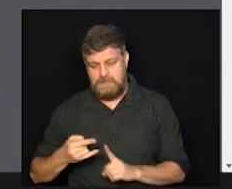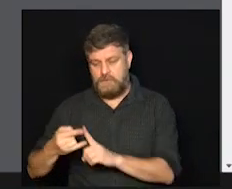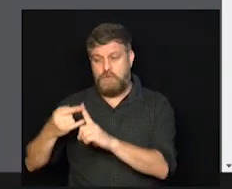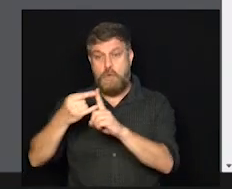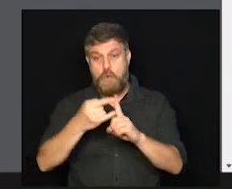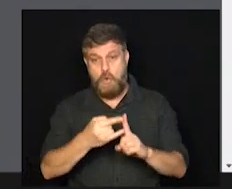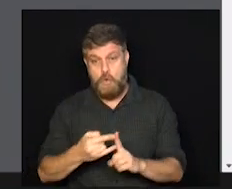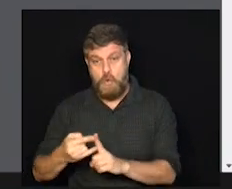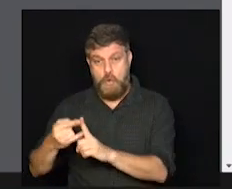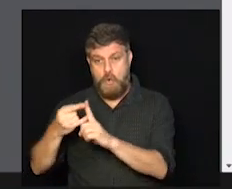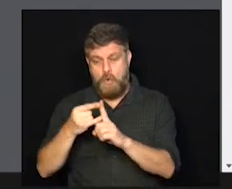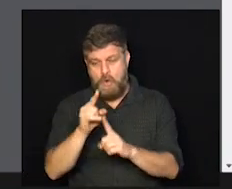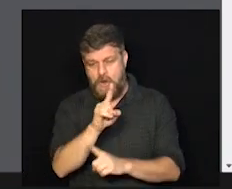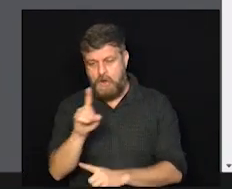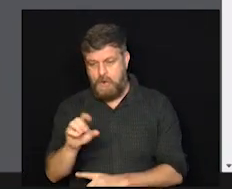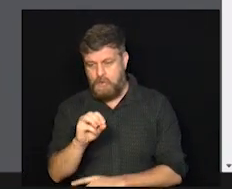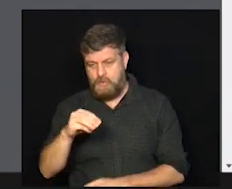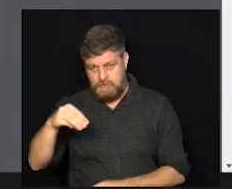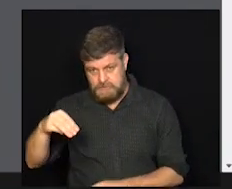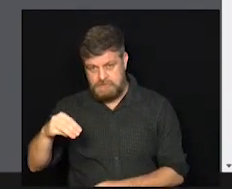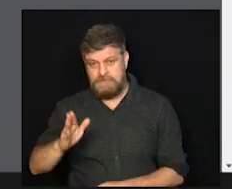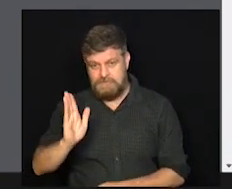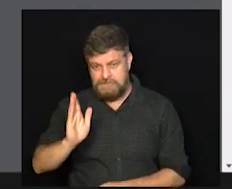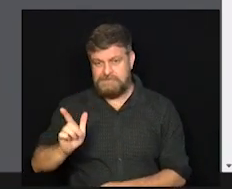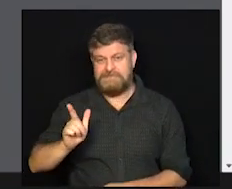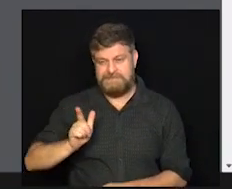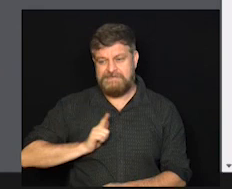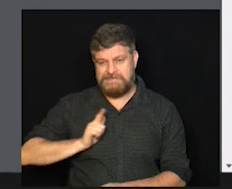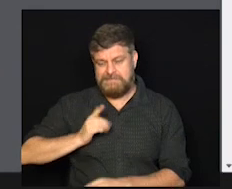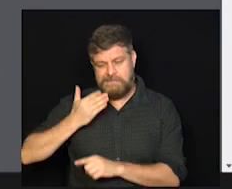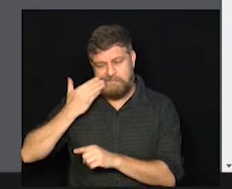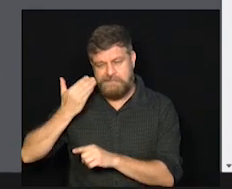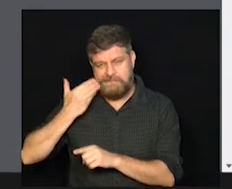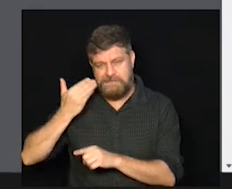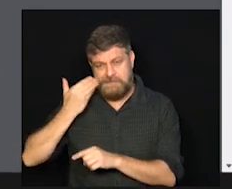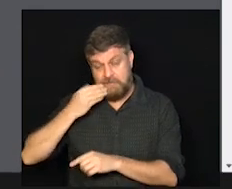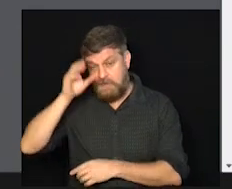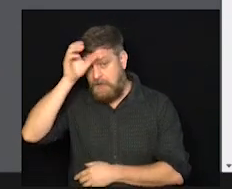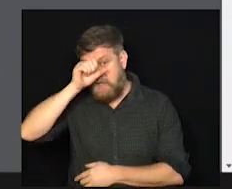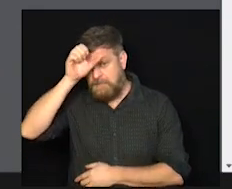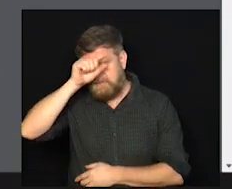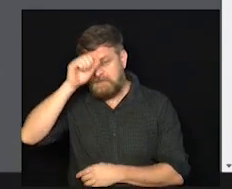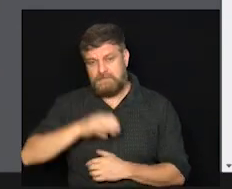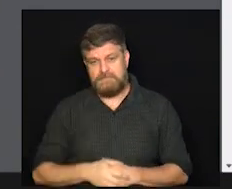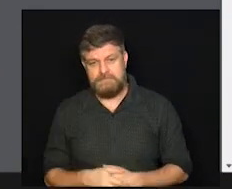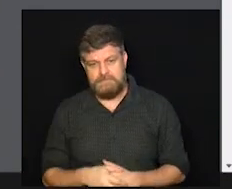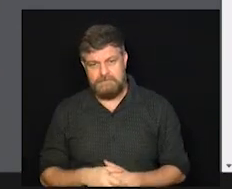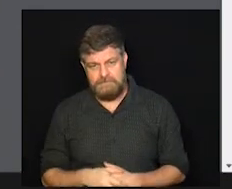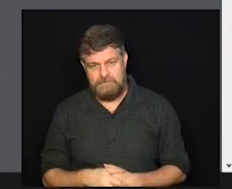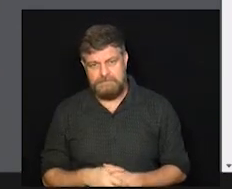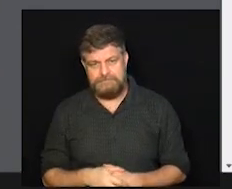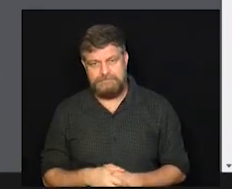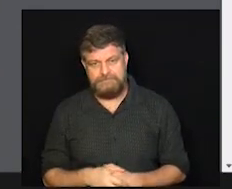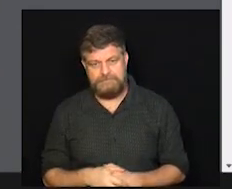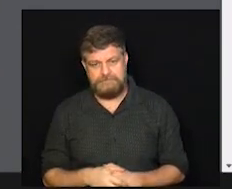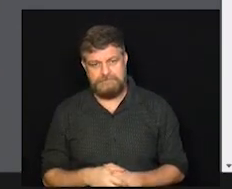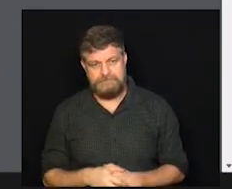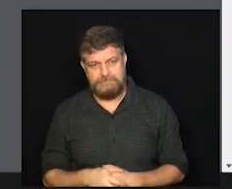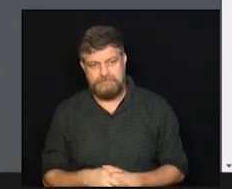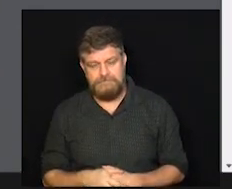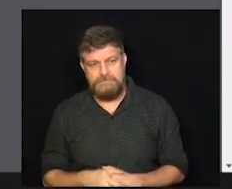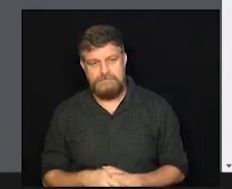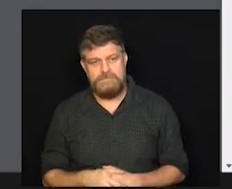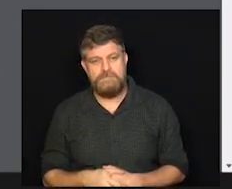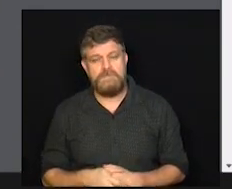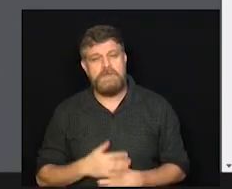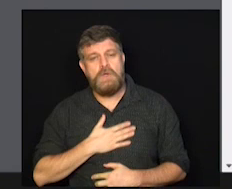está no Zoom, geralmente tem alguém que já está fazendo lá. Agora aqui, à frente vai ser a primeira vez. Mas vamos lá. Gente, eu gostaria de